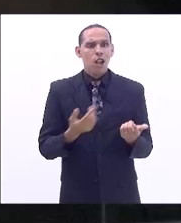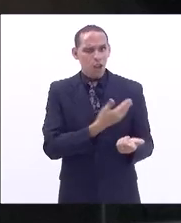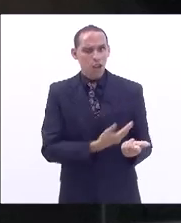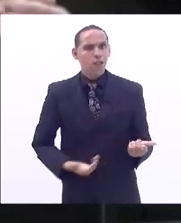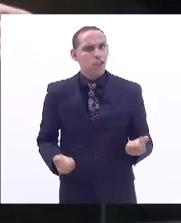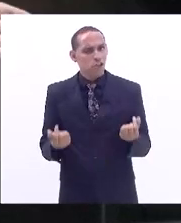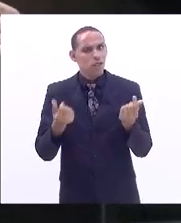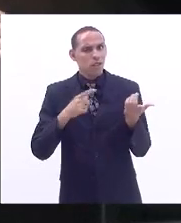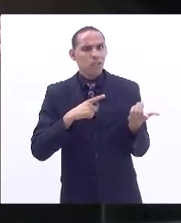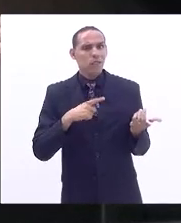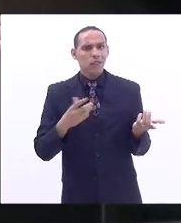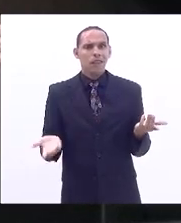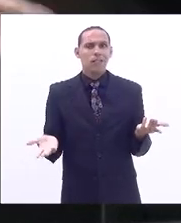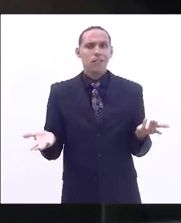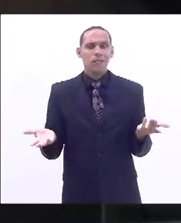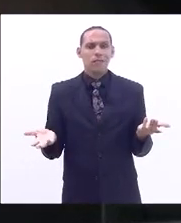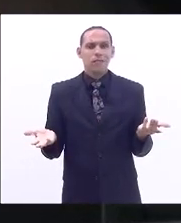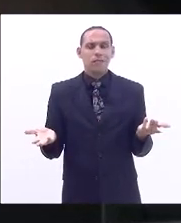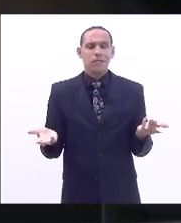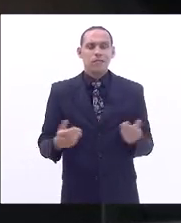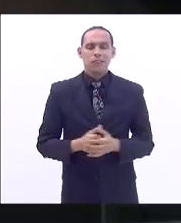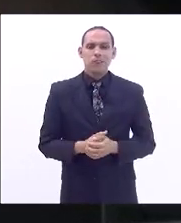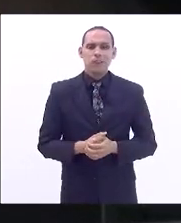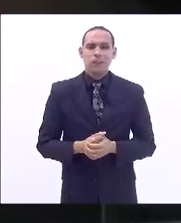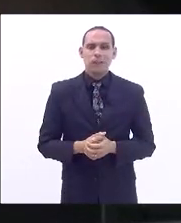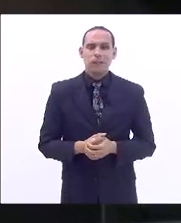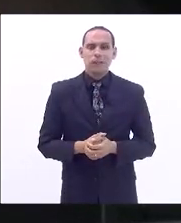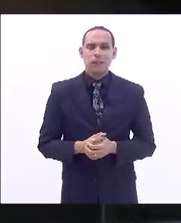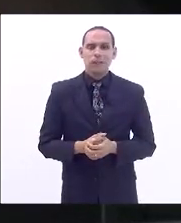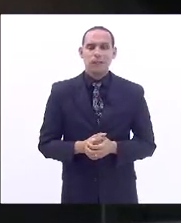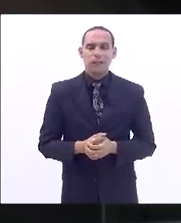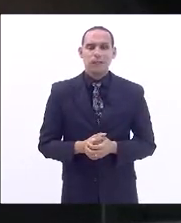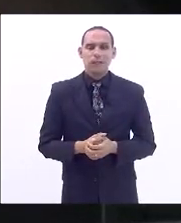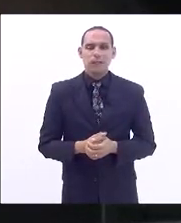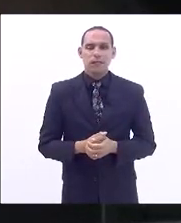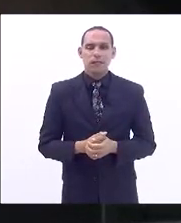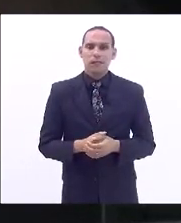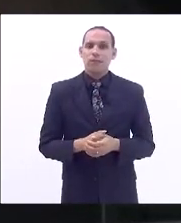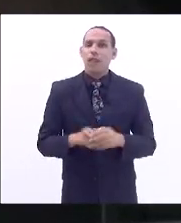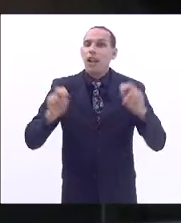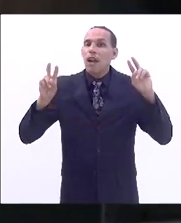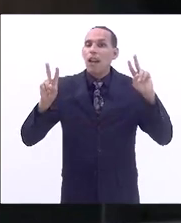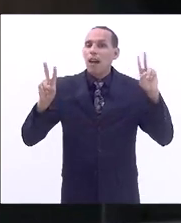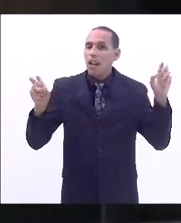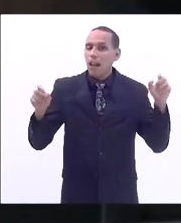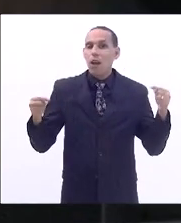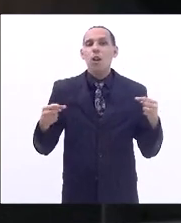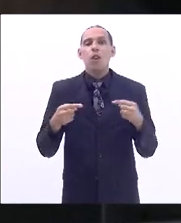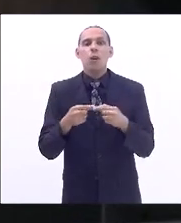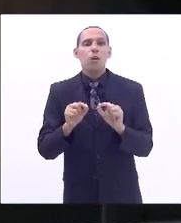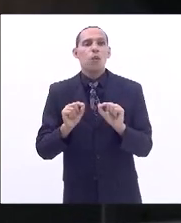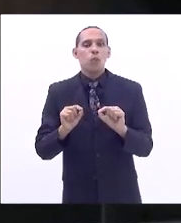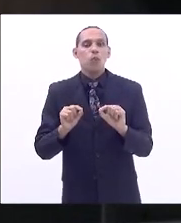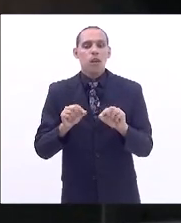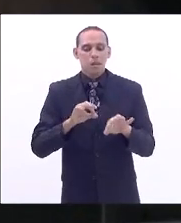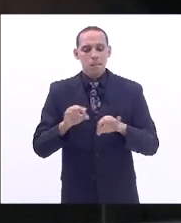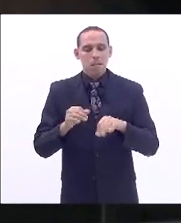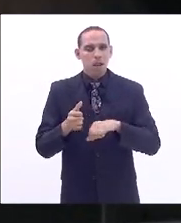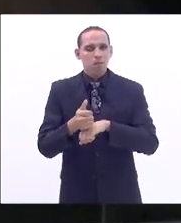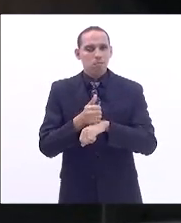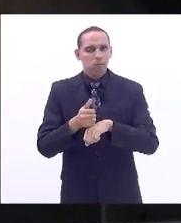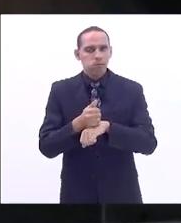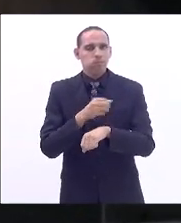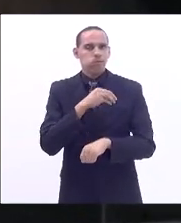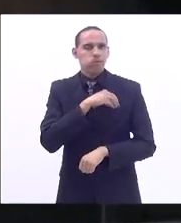tem né dinheiro governo tem então a questão do plano de cargos carreira e